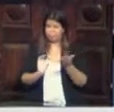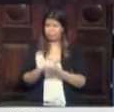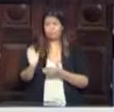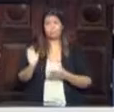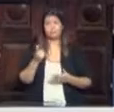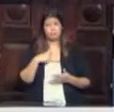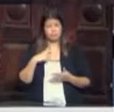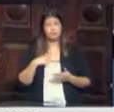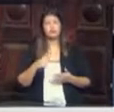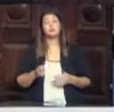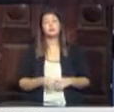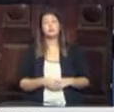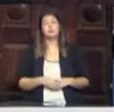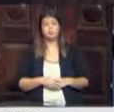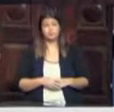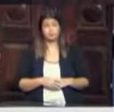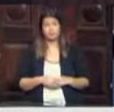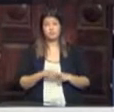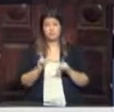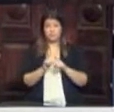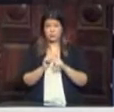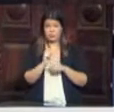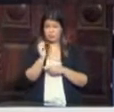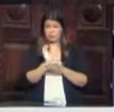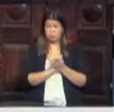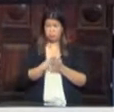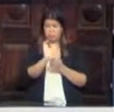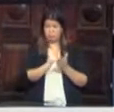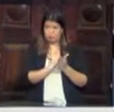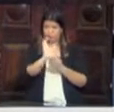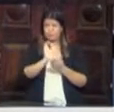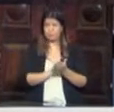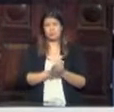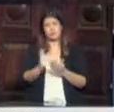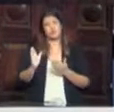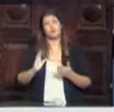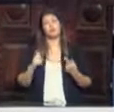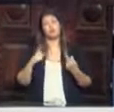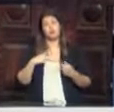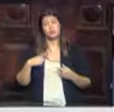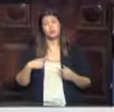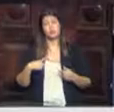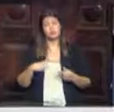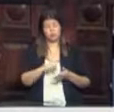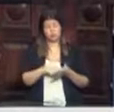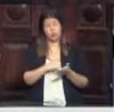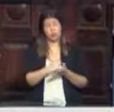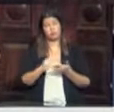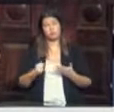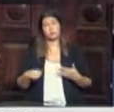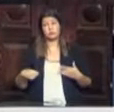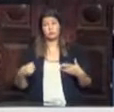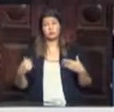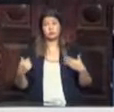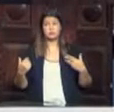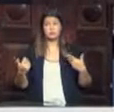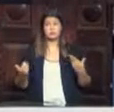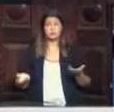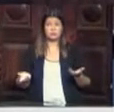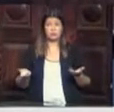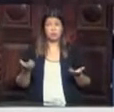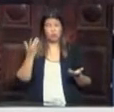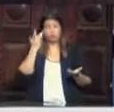mas fundamentado em estudos que lhe dá a condição de participar, inclusive empregando